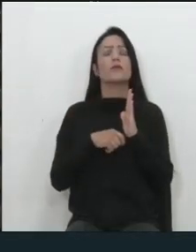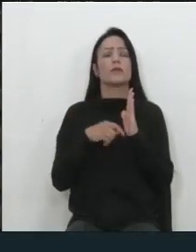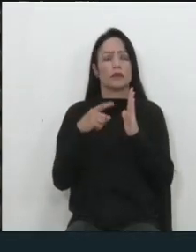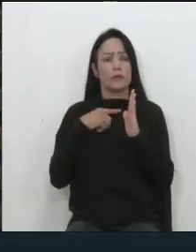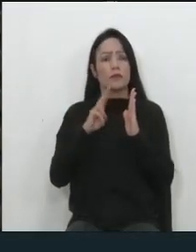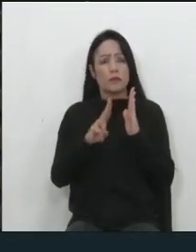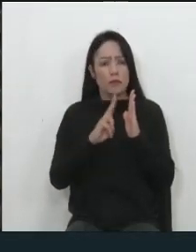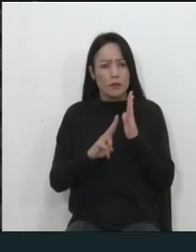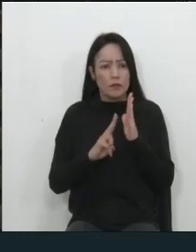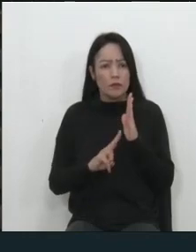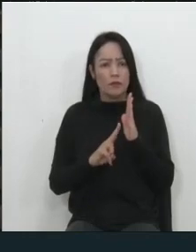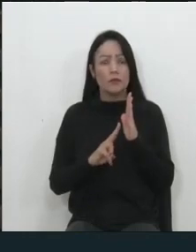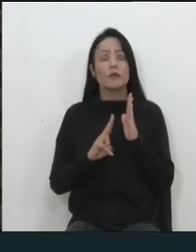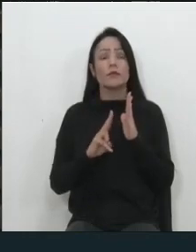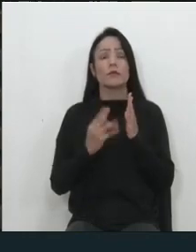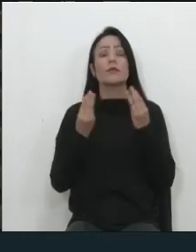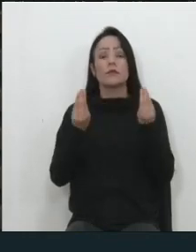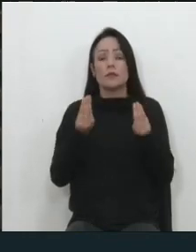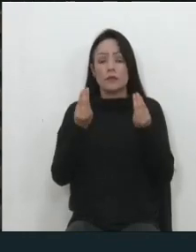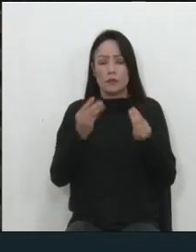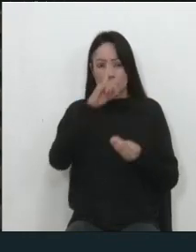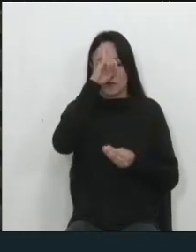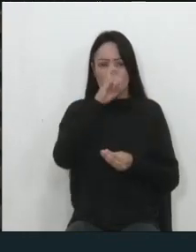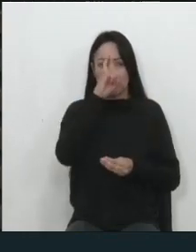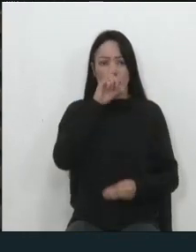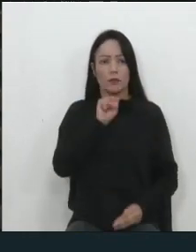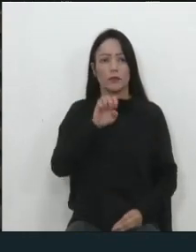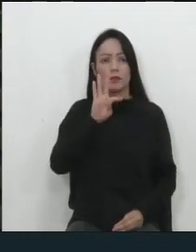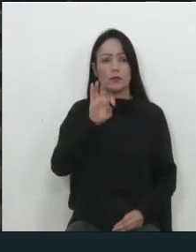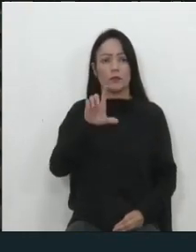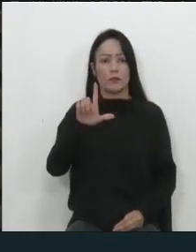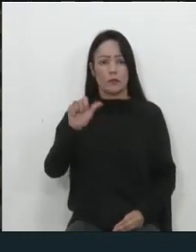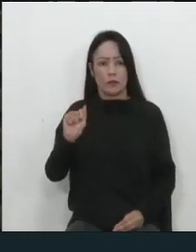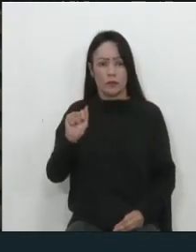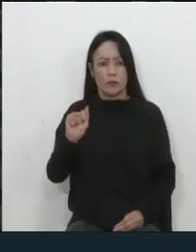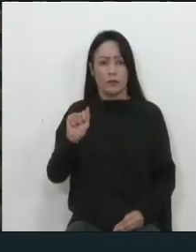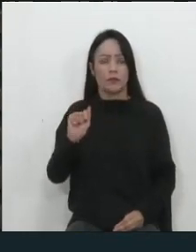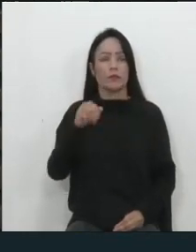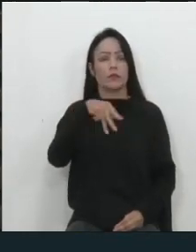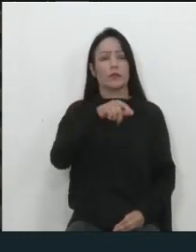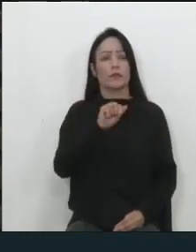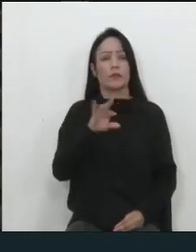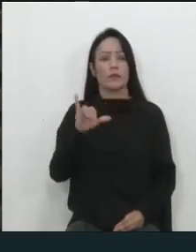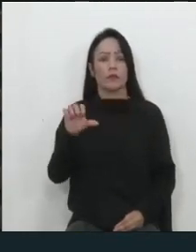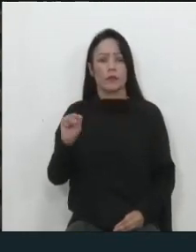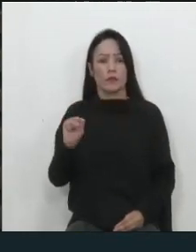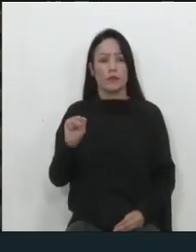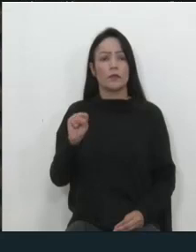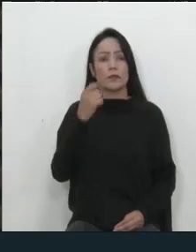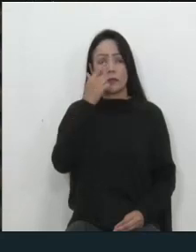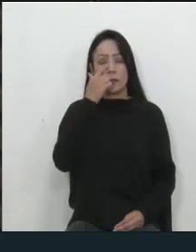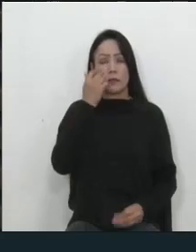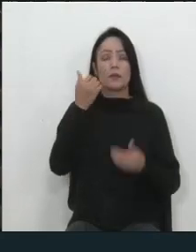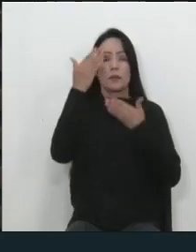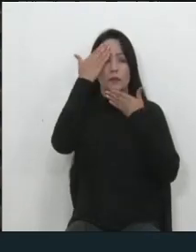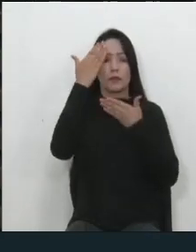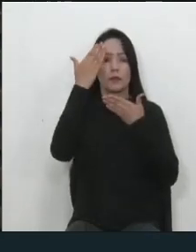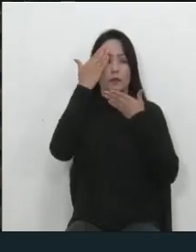prol do Hospital Estela Maris, eu agradeceria